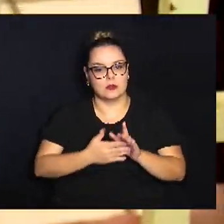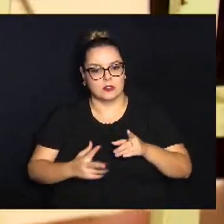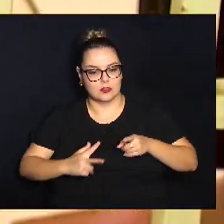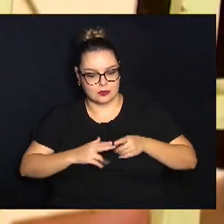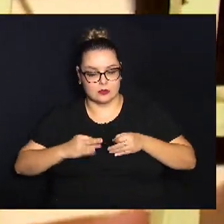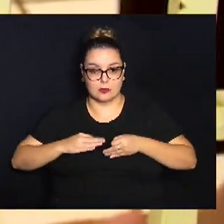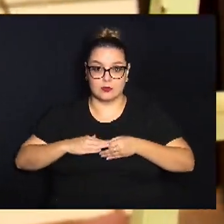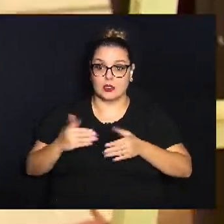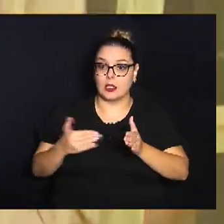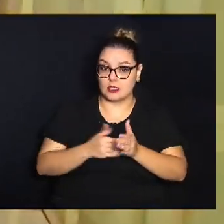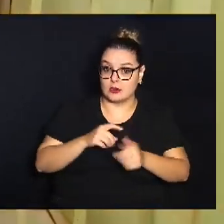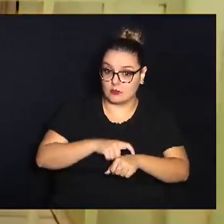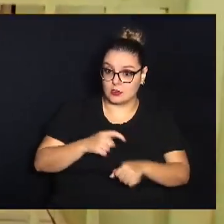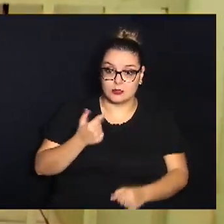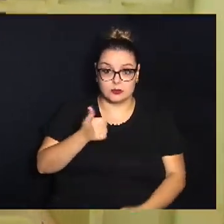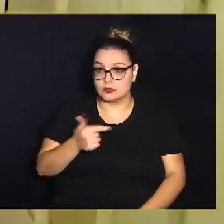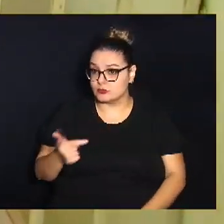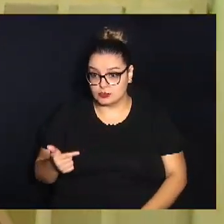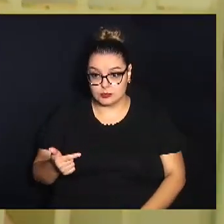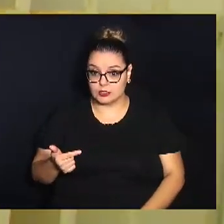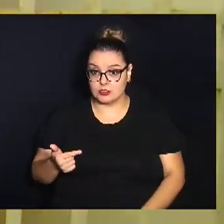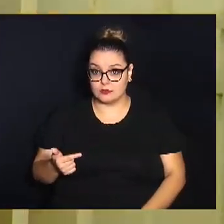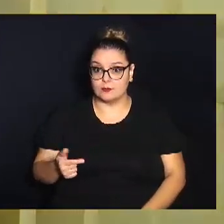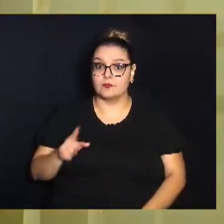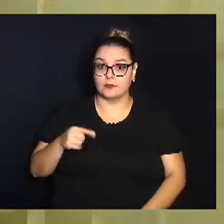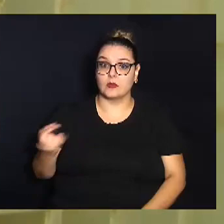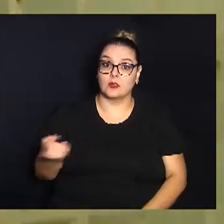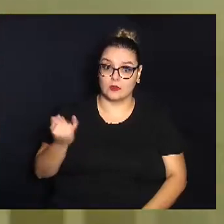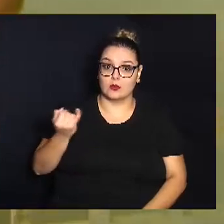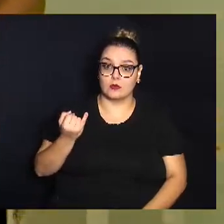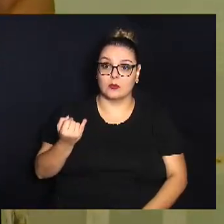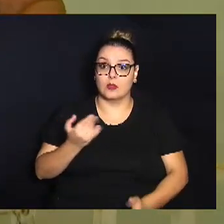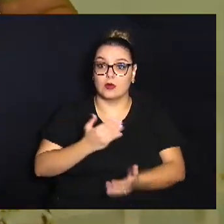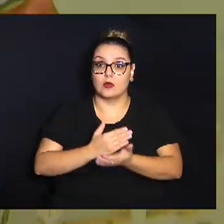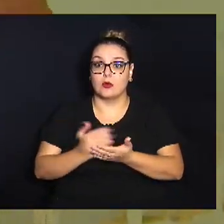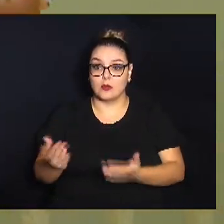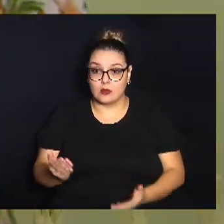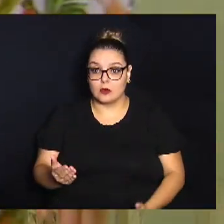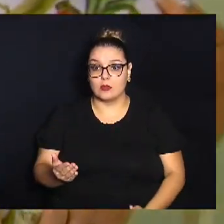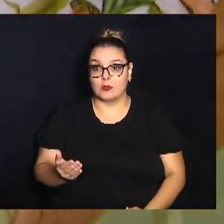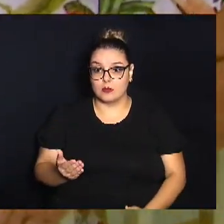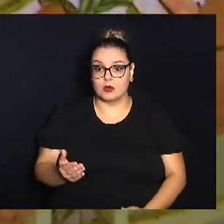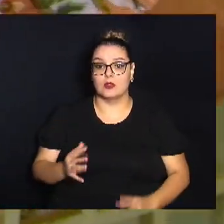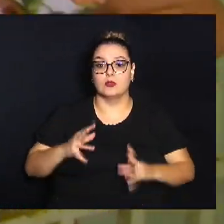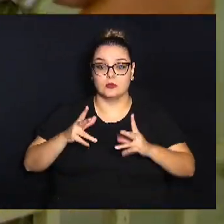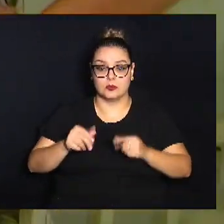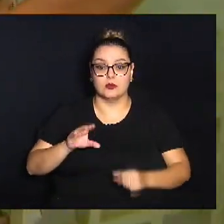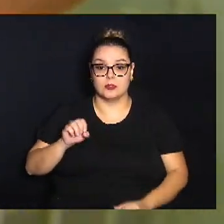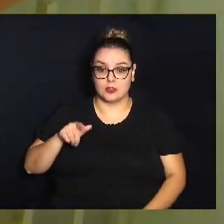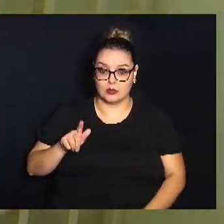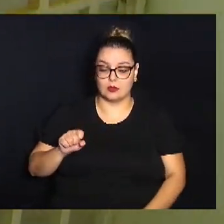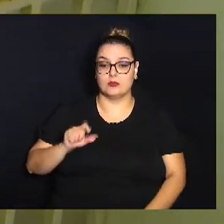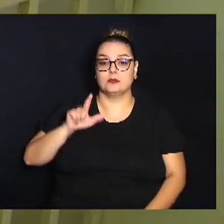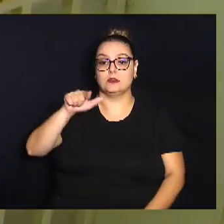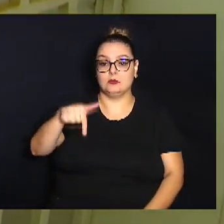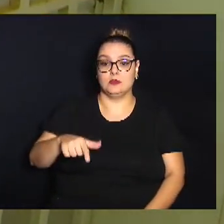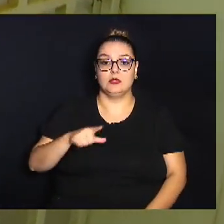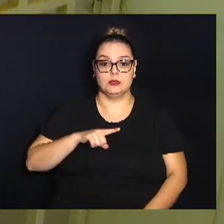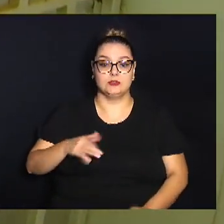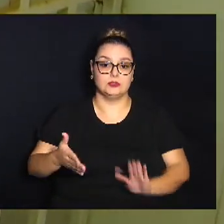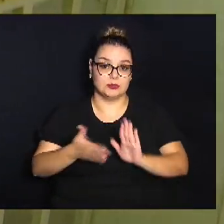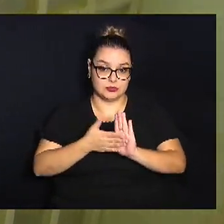até então não havia isso. E foi muito interessante que isso começou a pulular. Então todas as ONGs que surgiram depois tinham essa